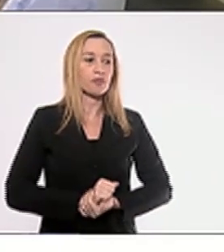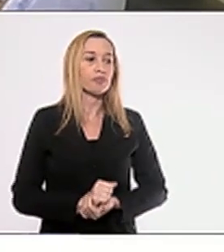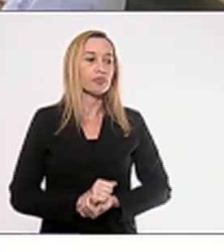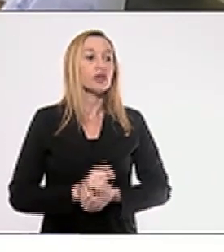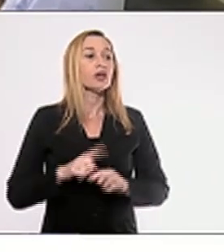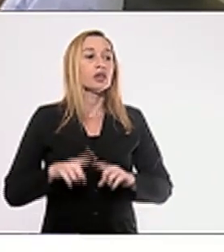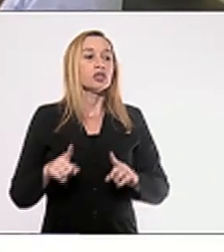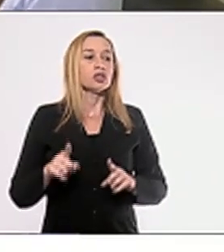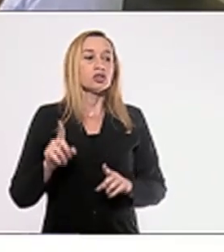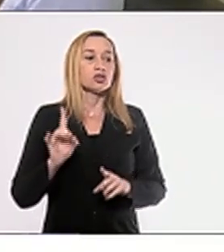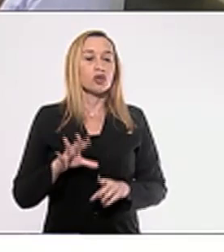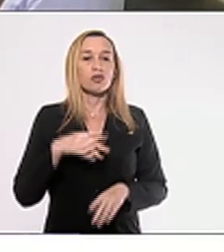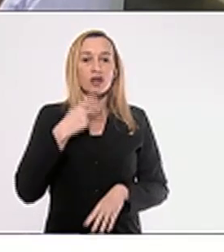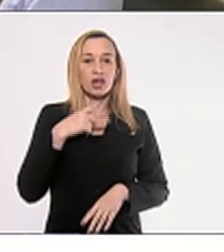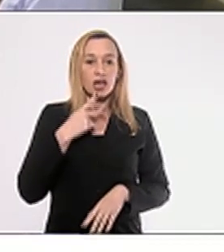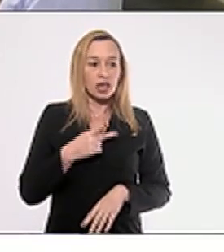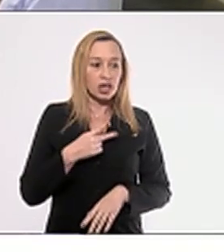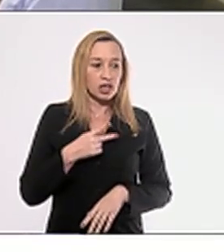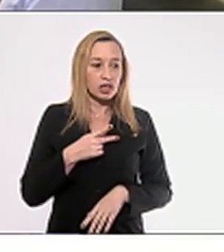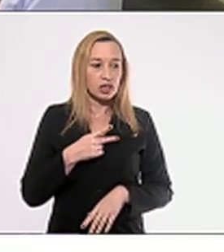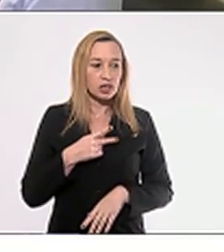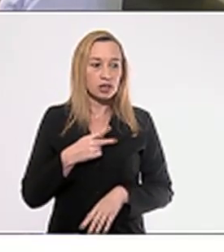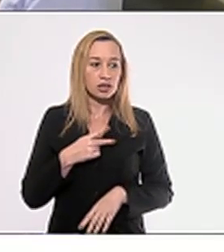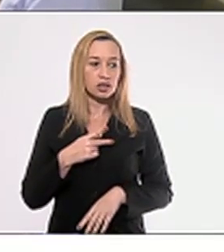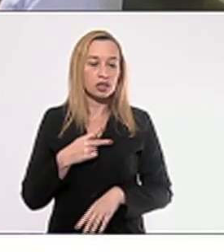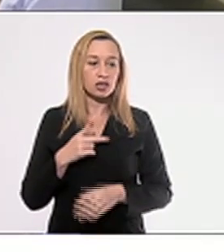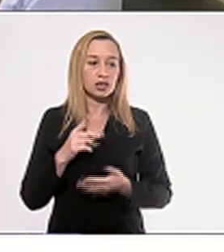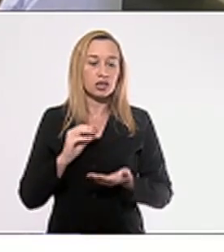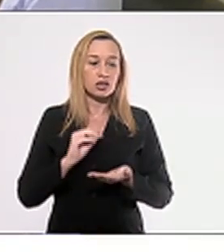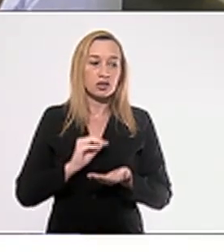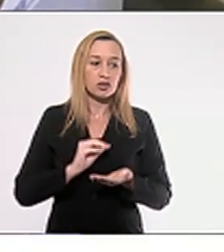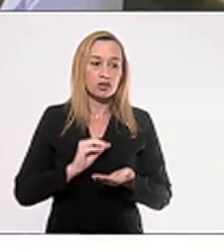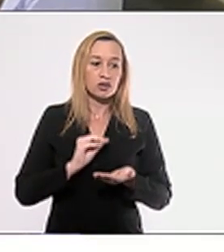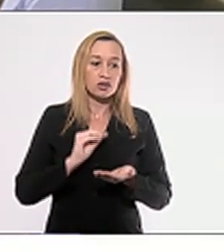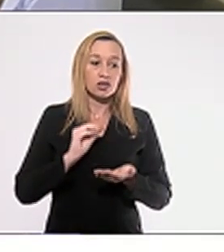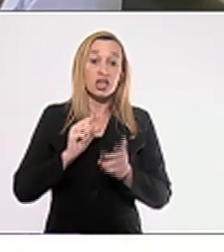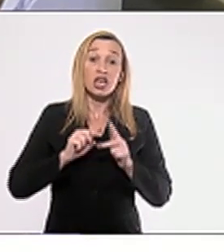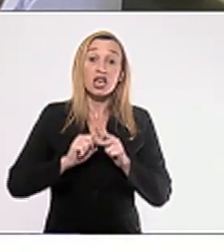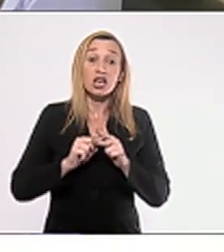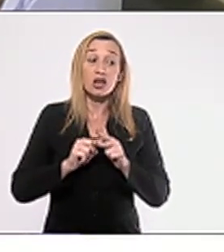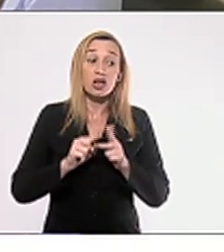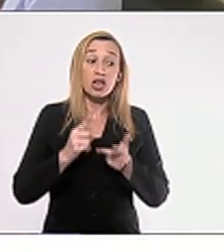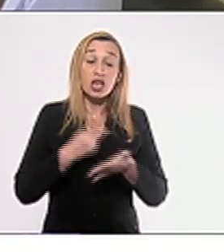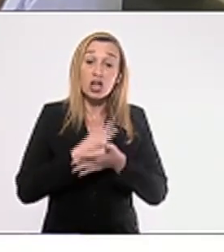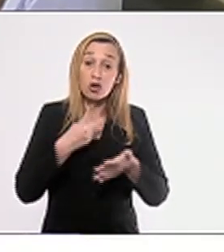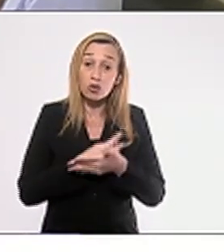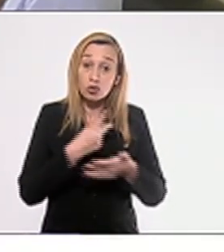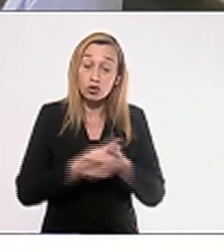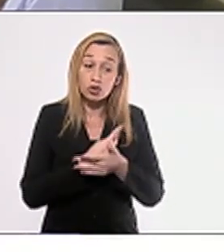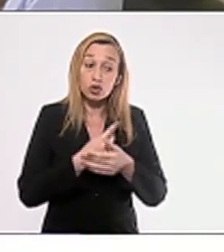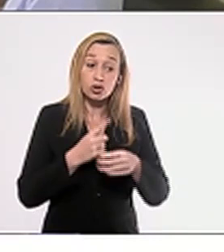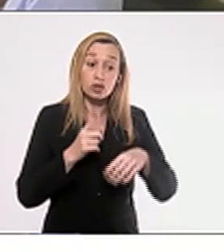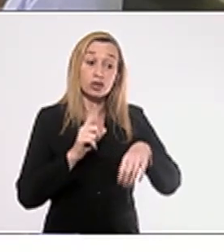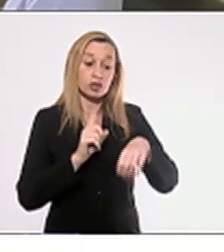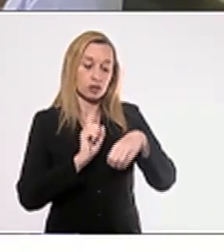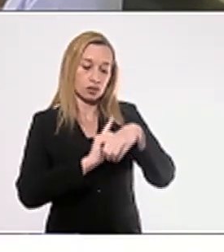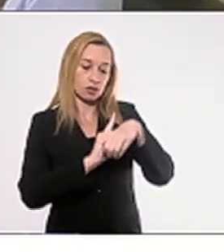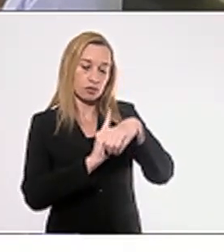só deixar claro que é com relação à irregularidade nas medições dos hidrômetros, né? A gente não